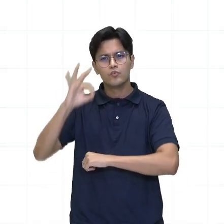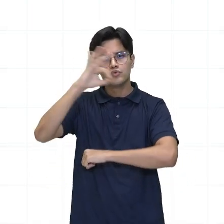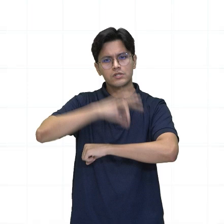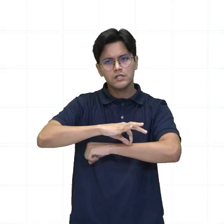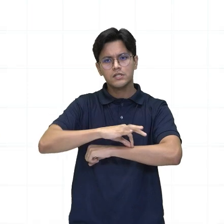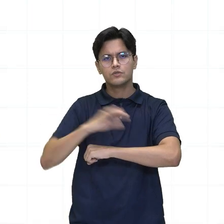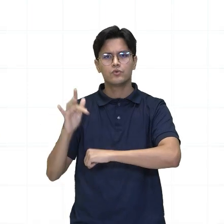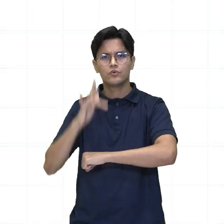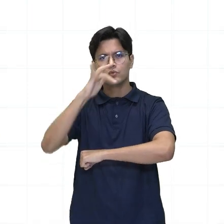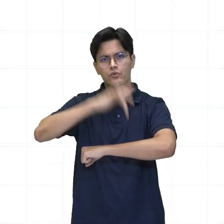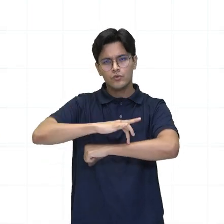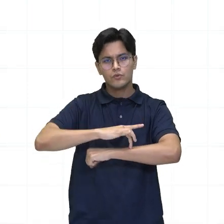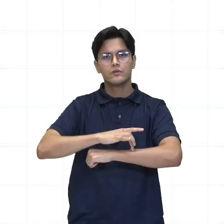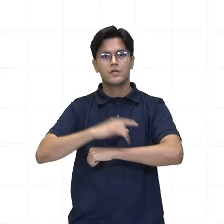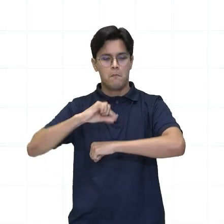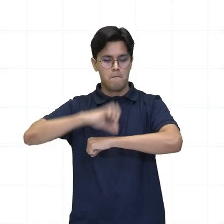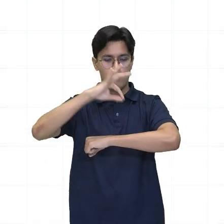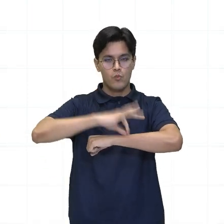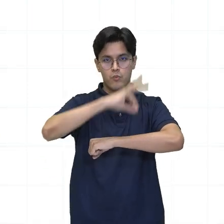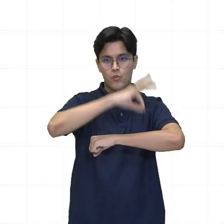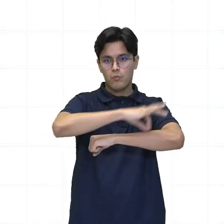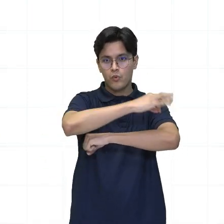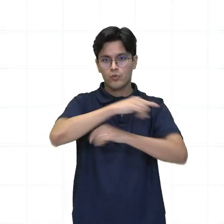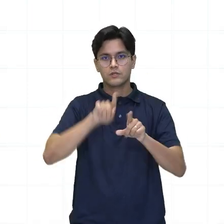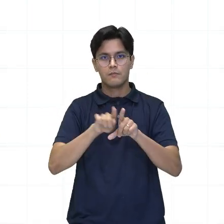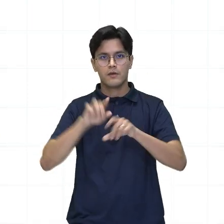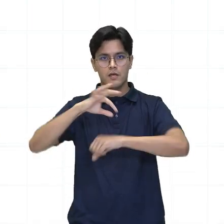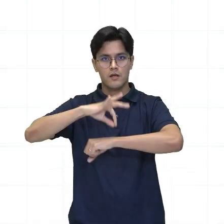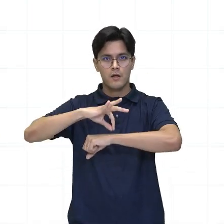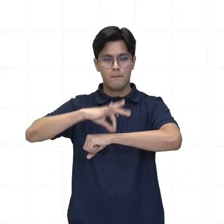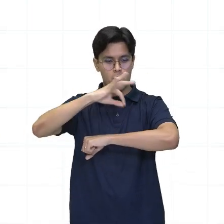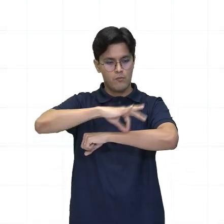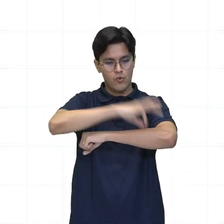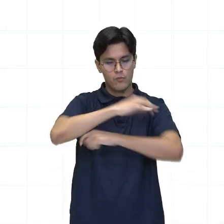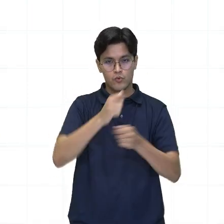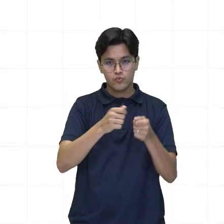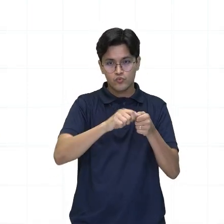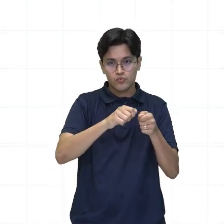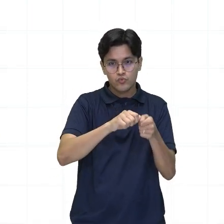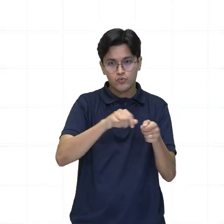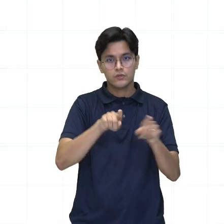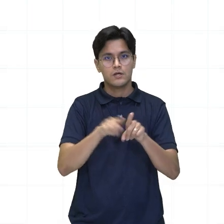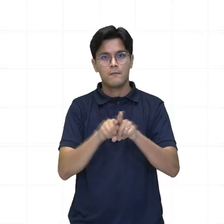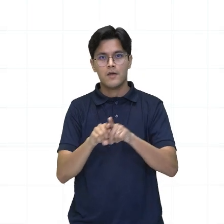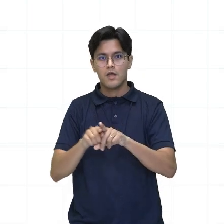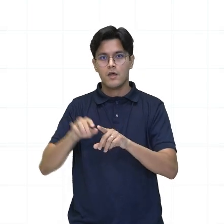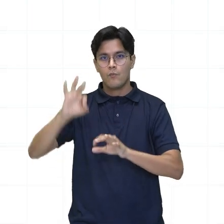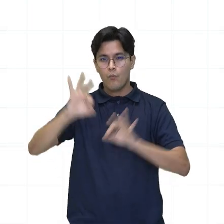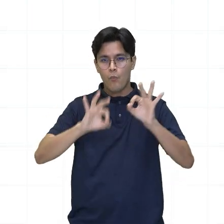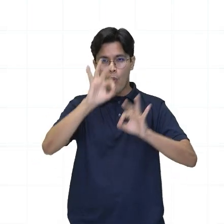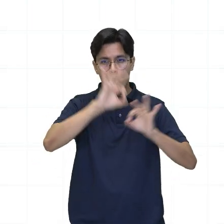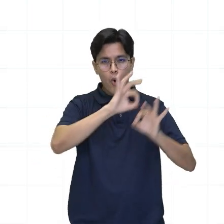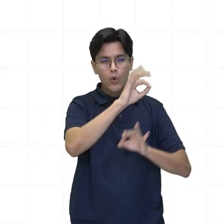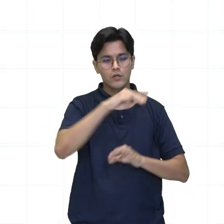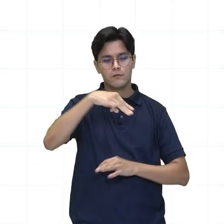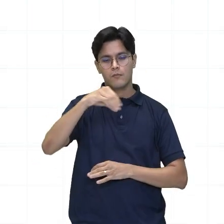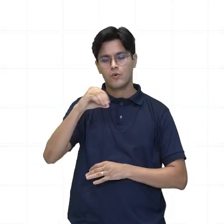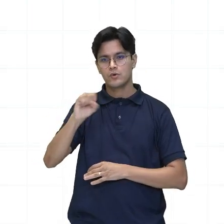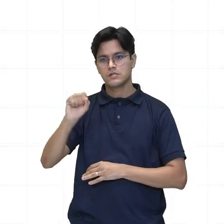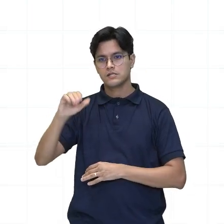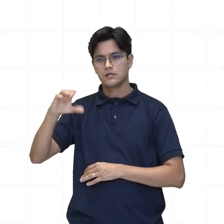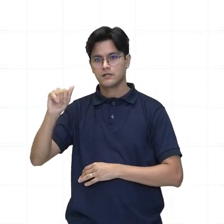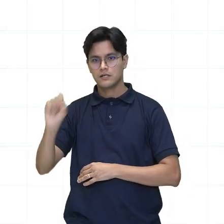pulgas, piolhos, carrapatos, triatomíneos, moscas tissé, flebotomíneos, entre outros. Então,